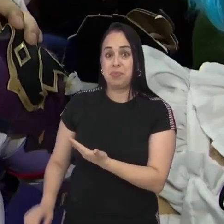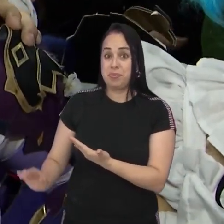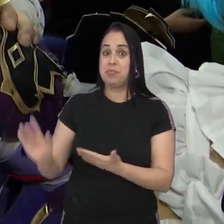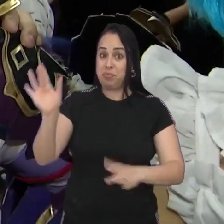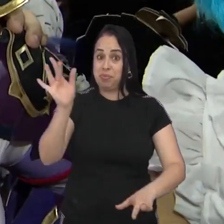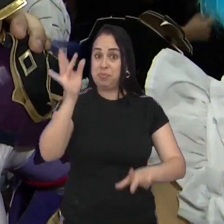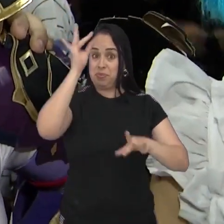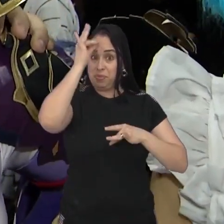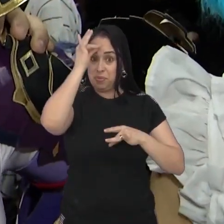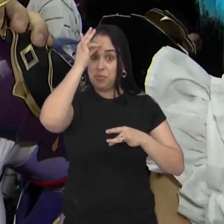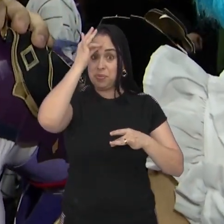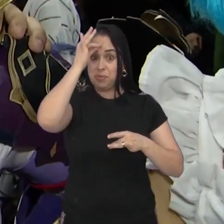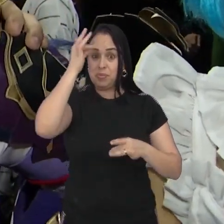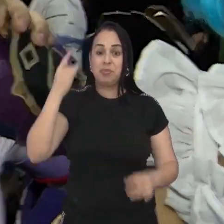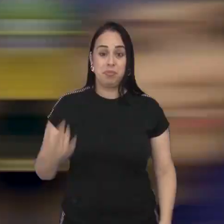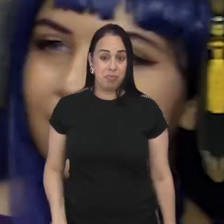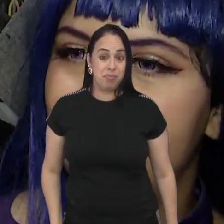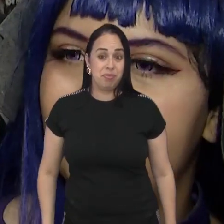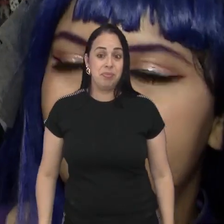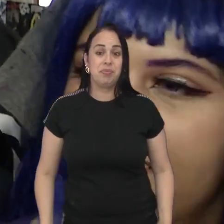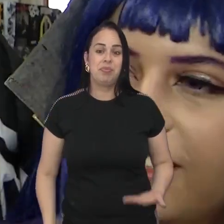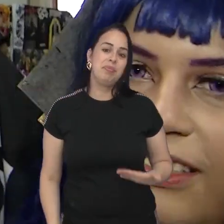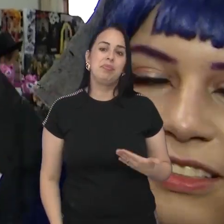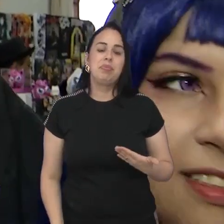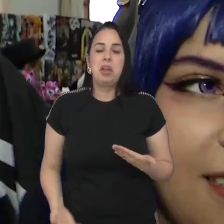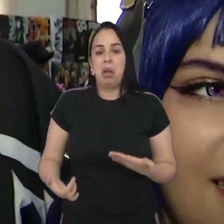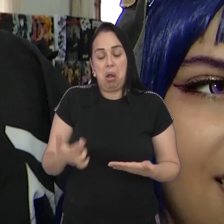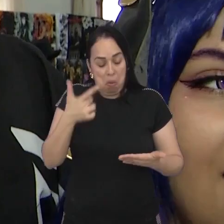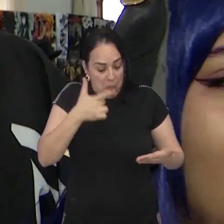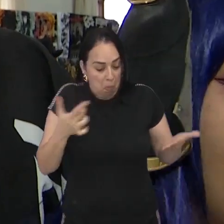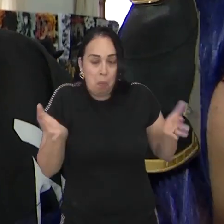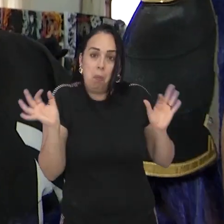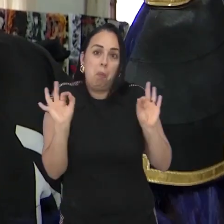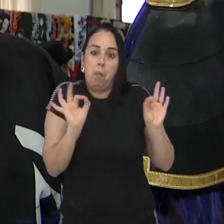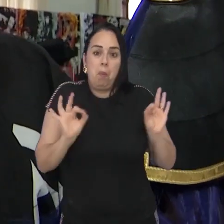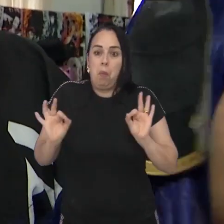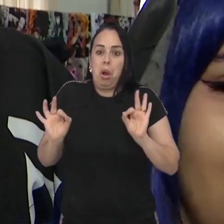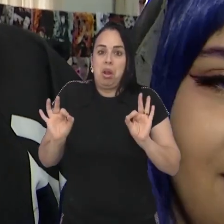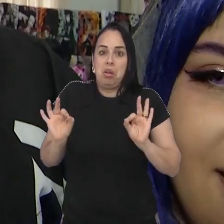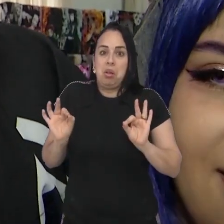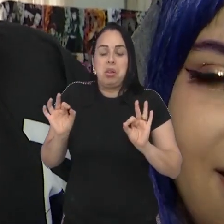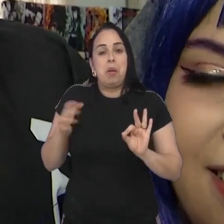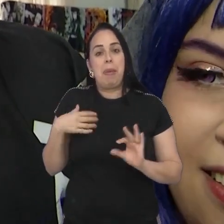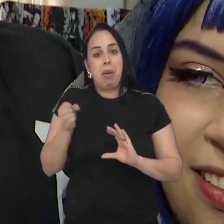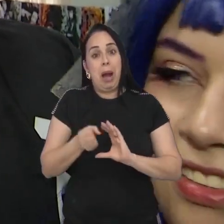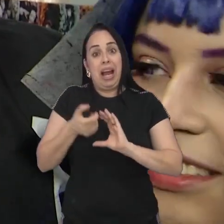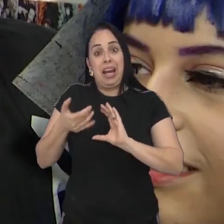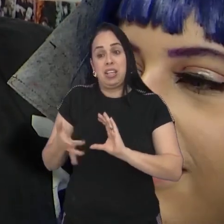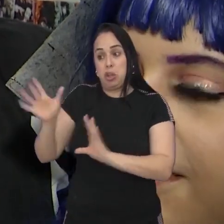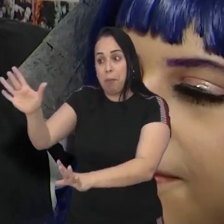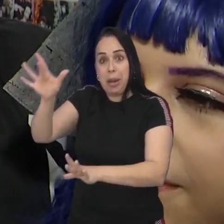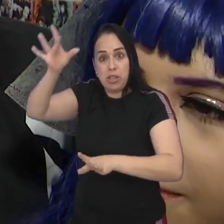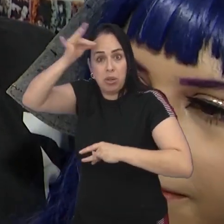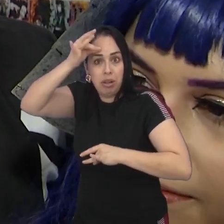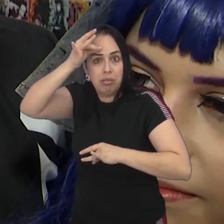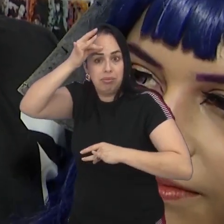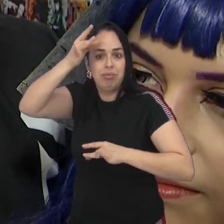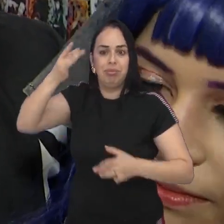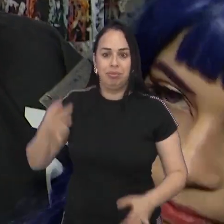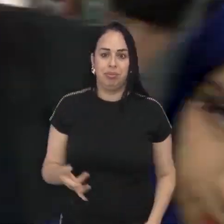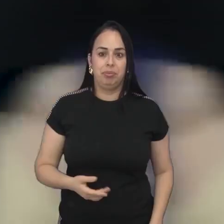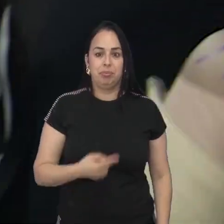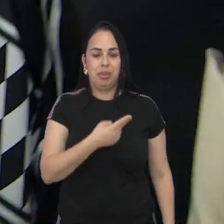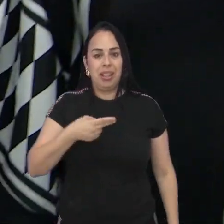Chu. Eu tô de Raiden Boss, de Genshin Impact. Meu nome é Matheus. Eu não tô exatamente de cosplay, eu peguei mais as características de um personagem que eu